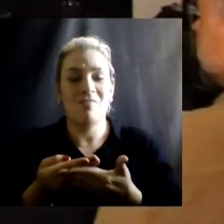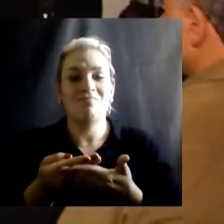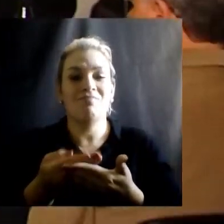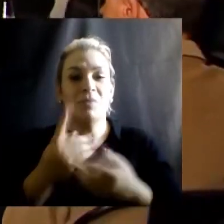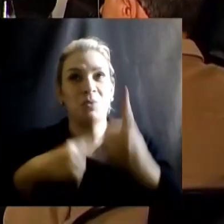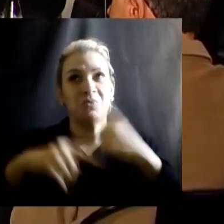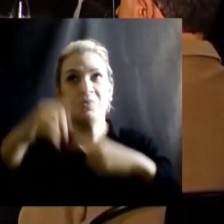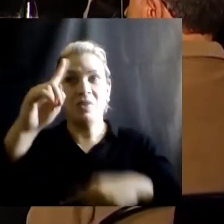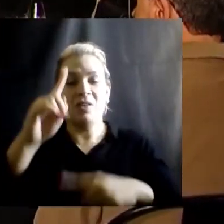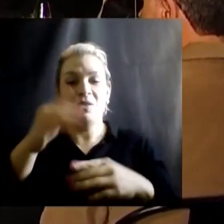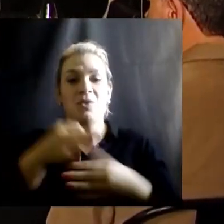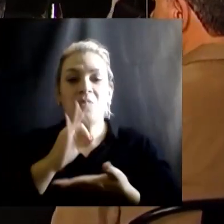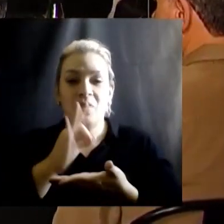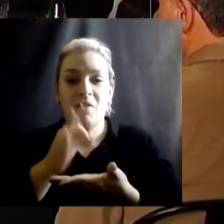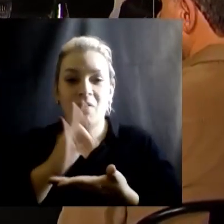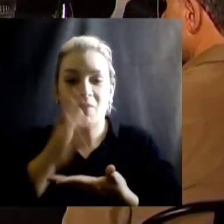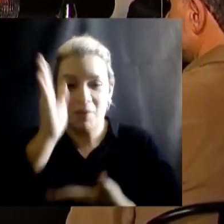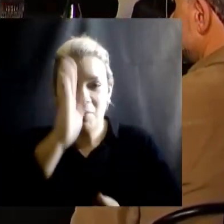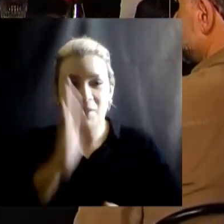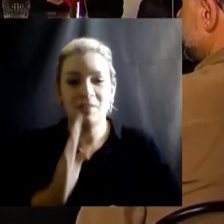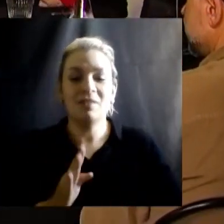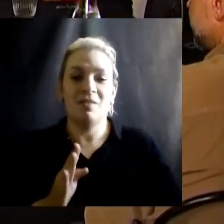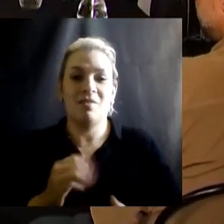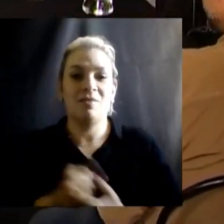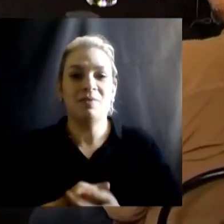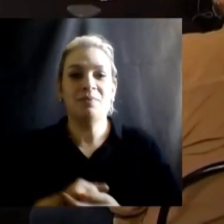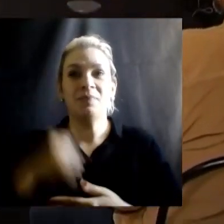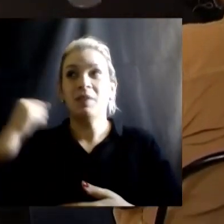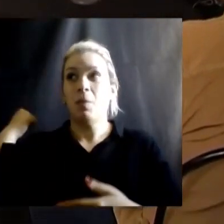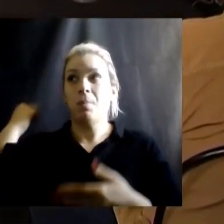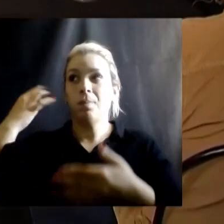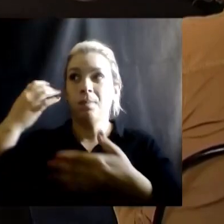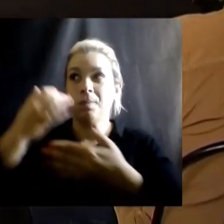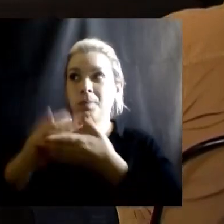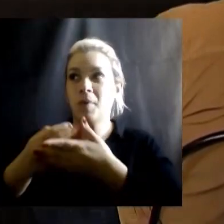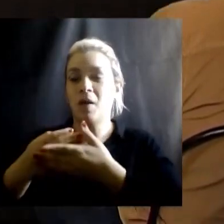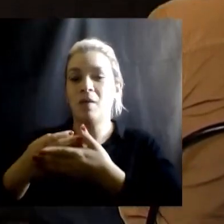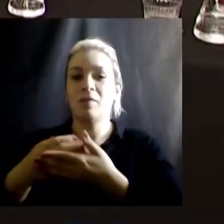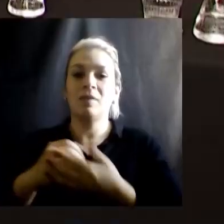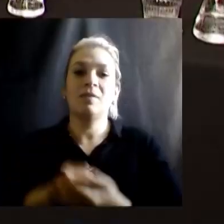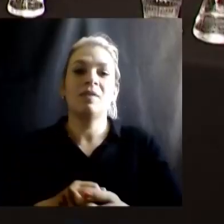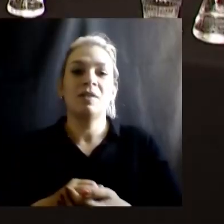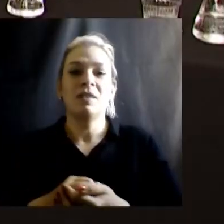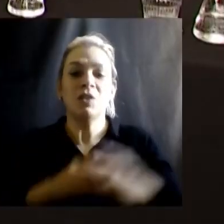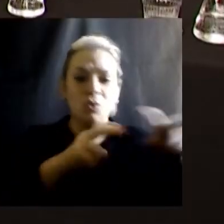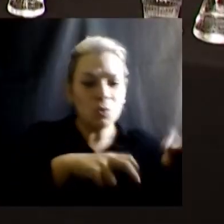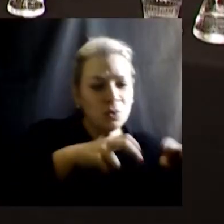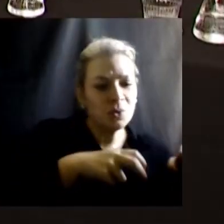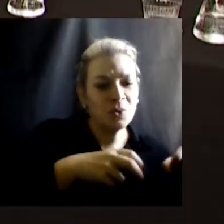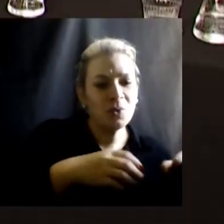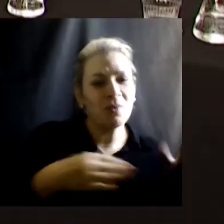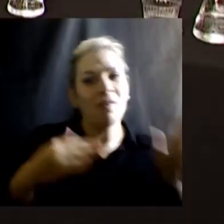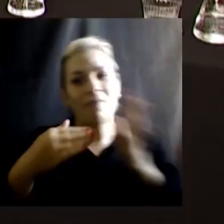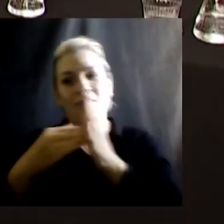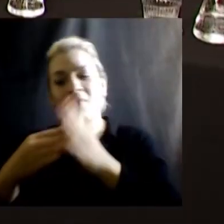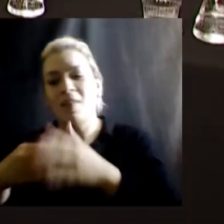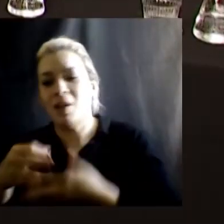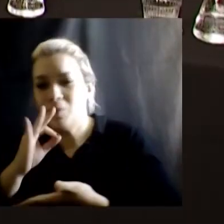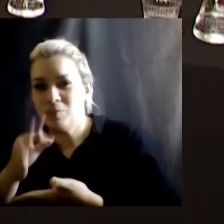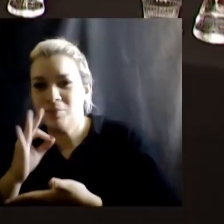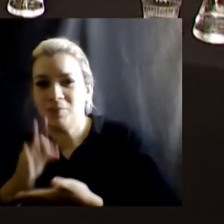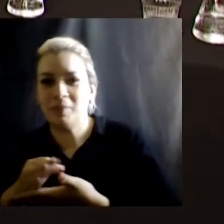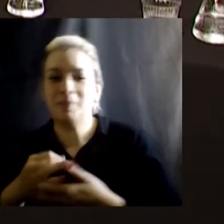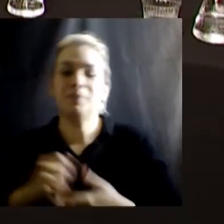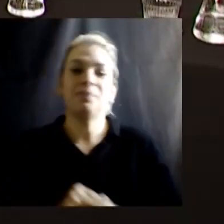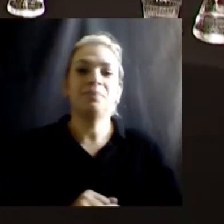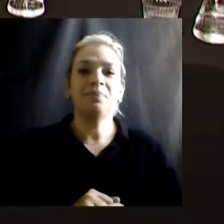brasileiro, desde a produção até a xícara servida ao consumidor. Eu acho que a Abigail nasceu realmente para ser